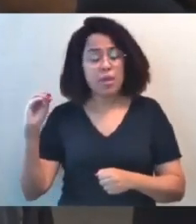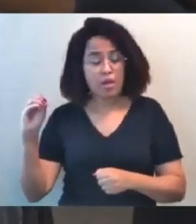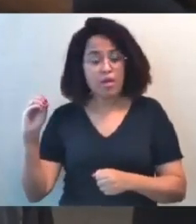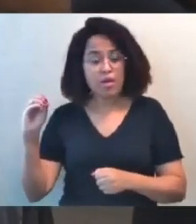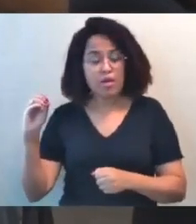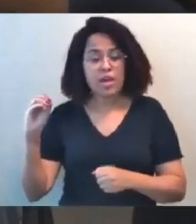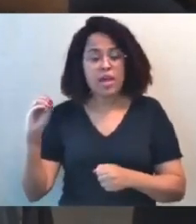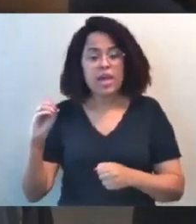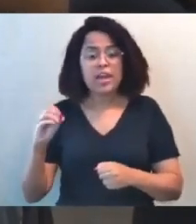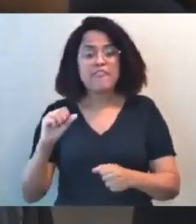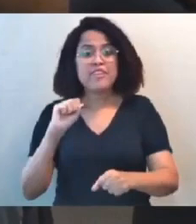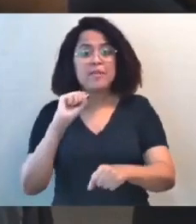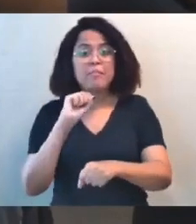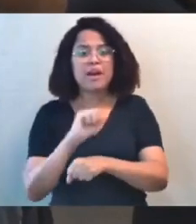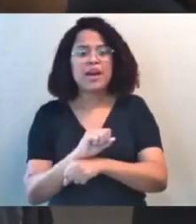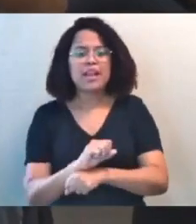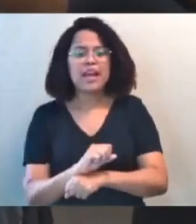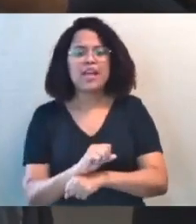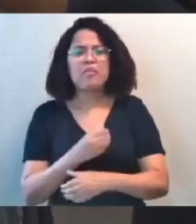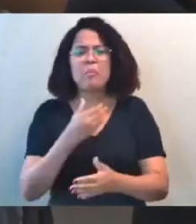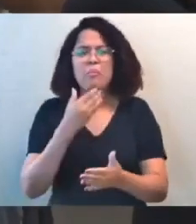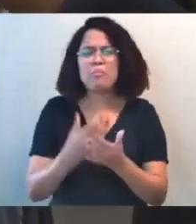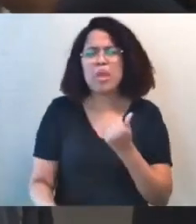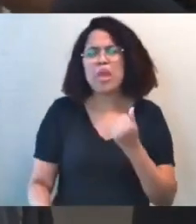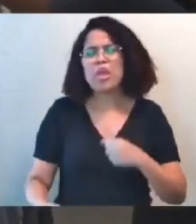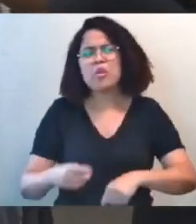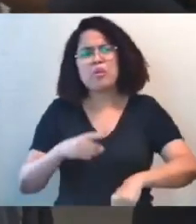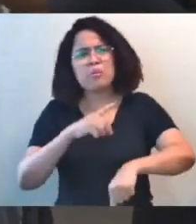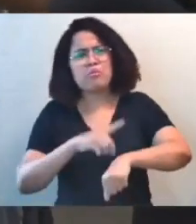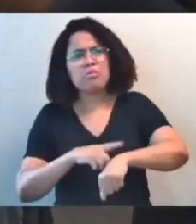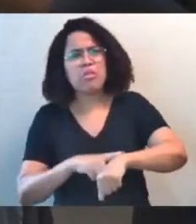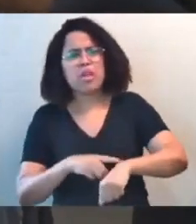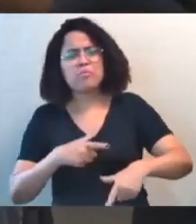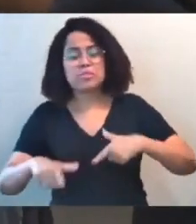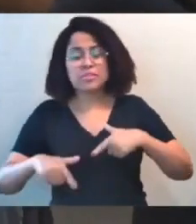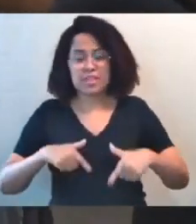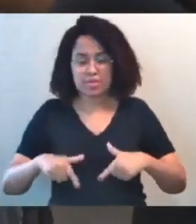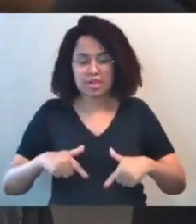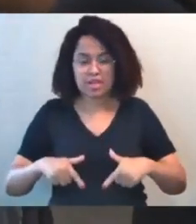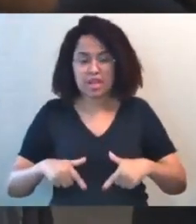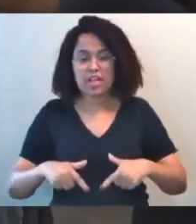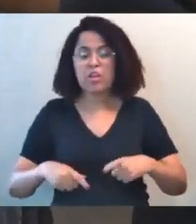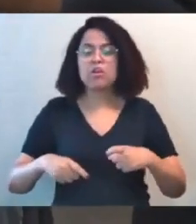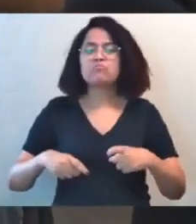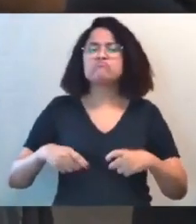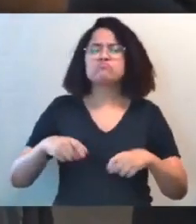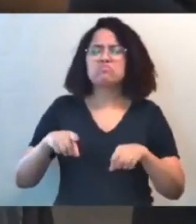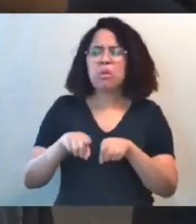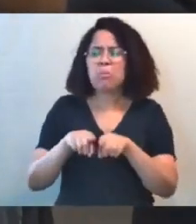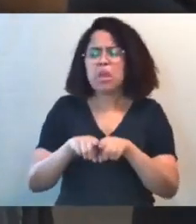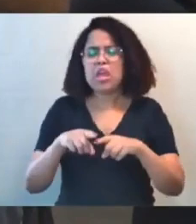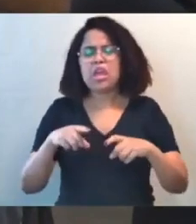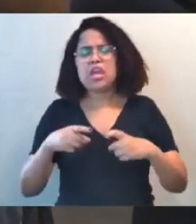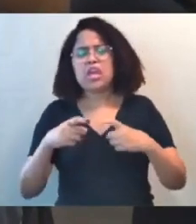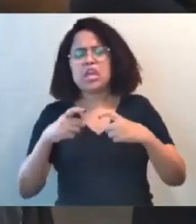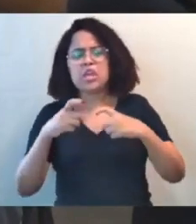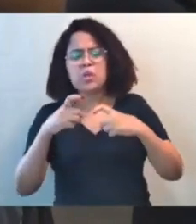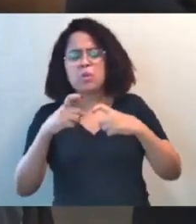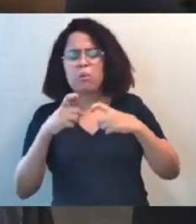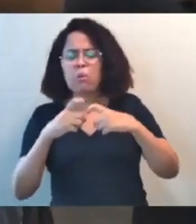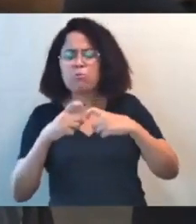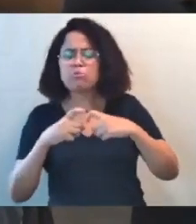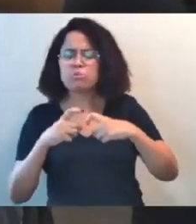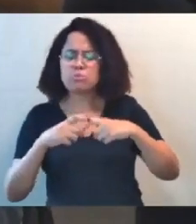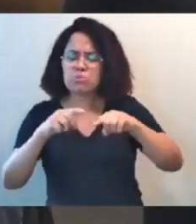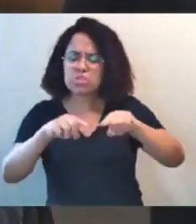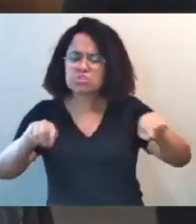fico parado, perco horário de trabalho, perco até consultas médicas, porque eu tenho que ficar uma ou duas horas